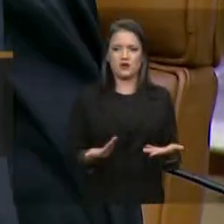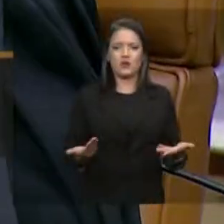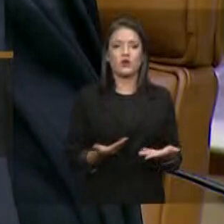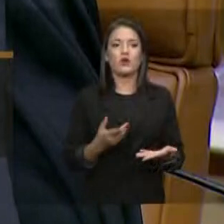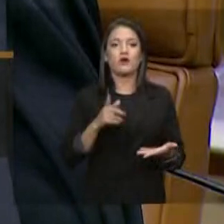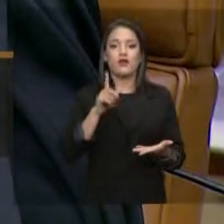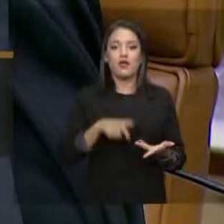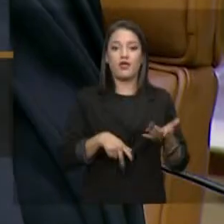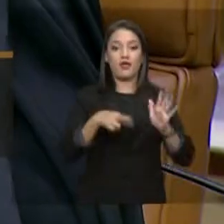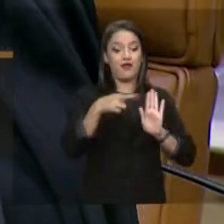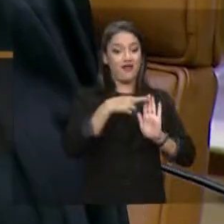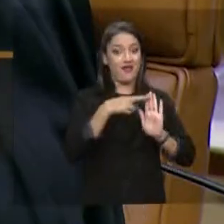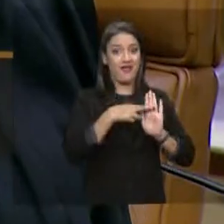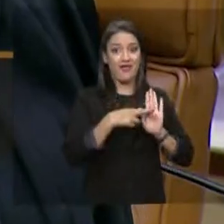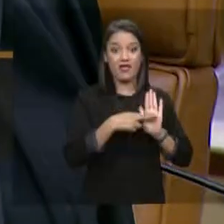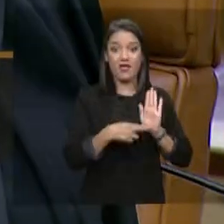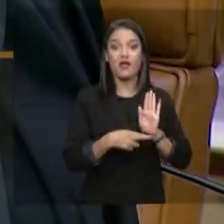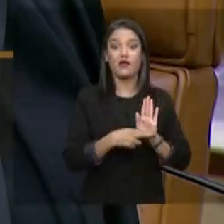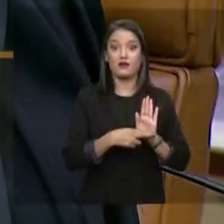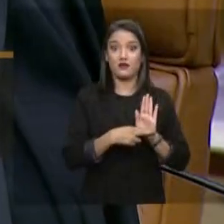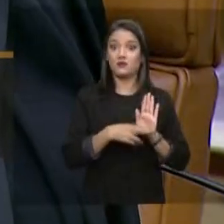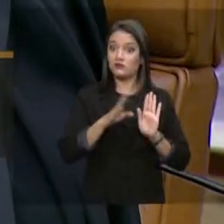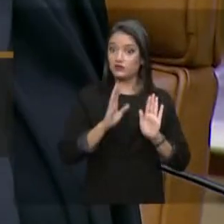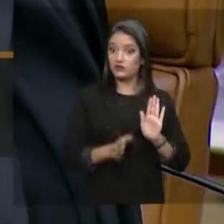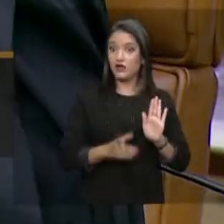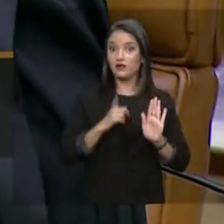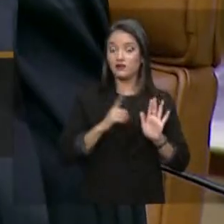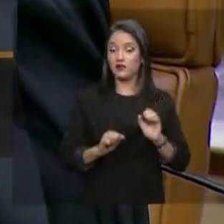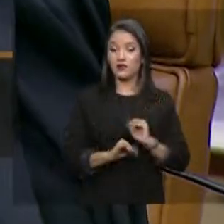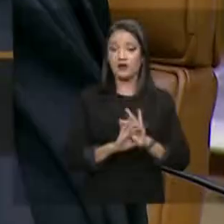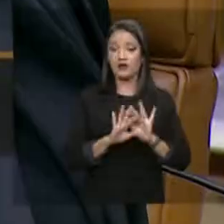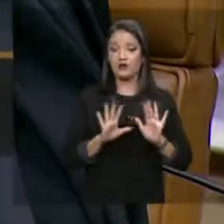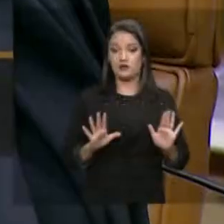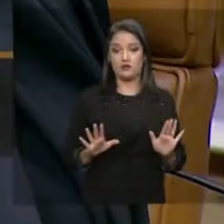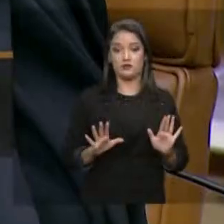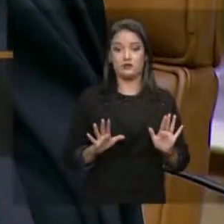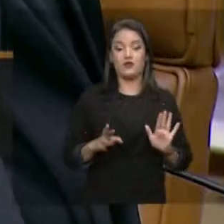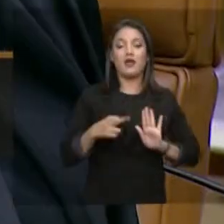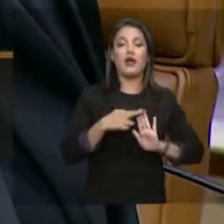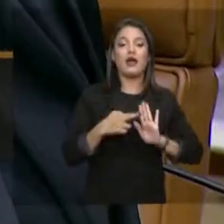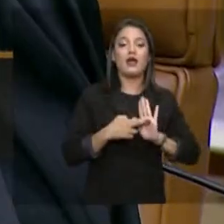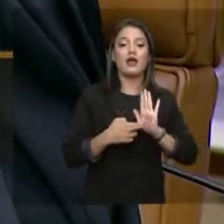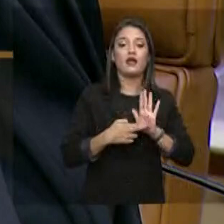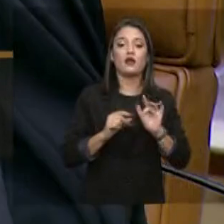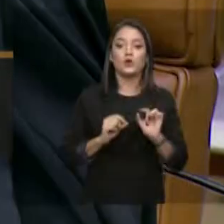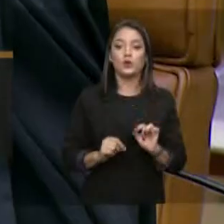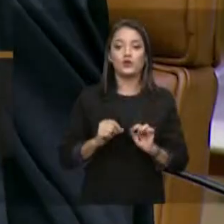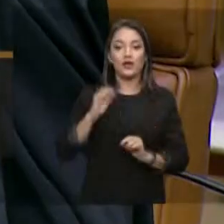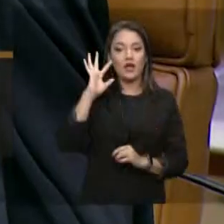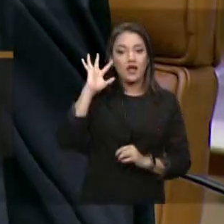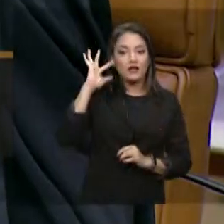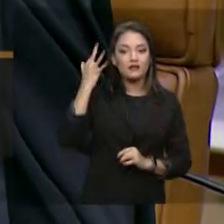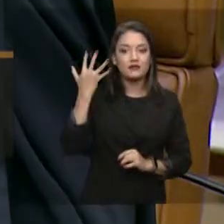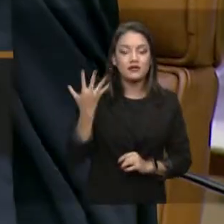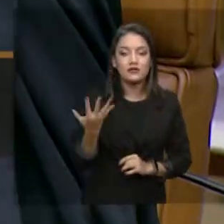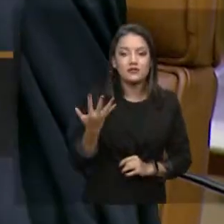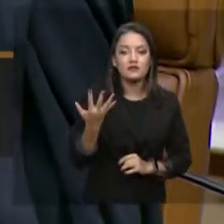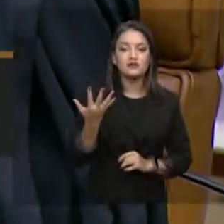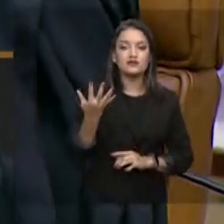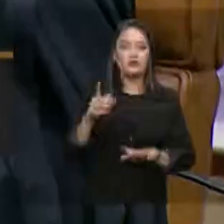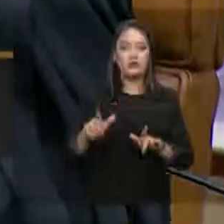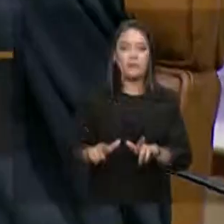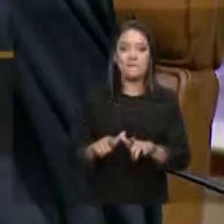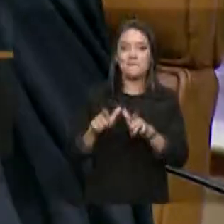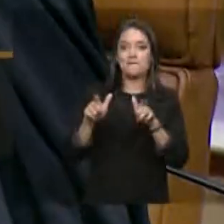aqui a regra é estabelecida. A regra é da decisão, deve ser a decisão